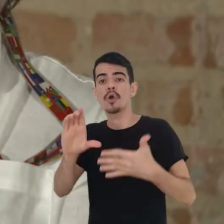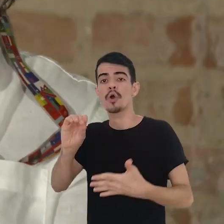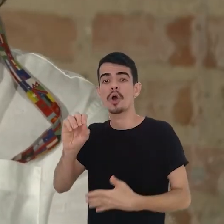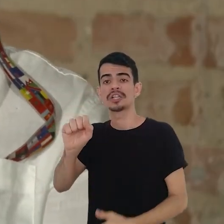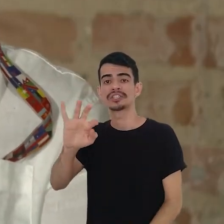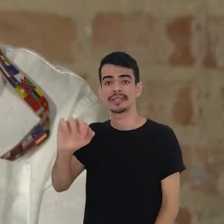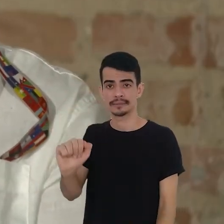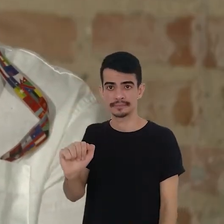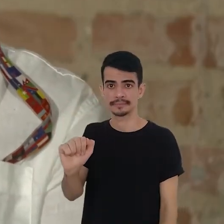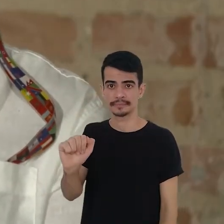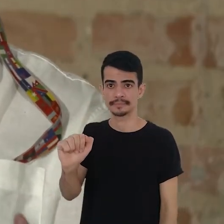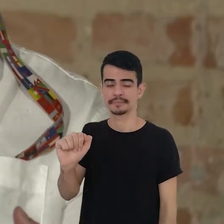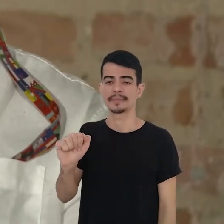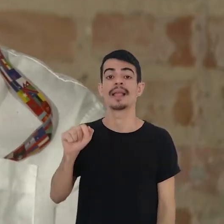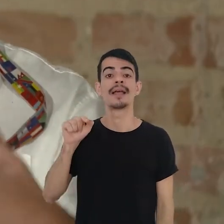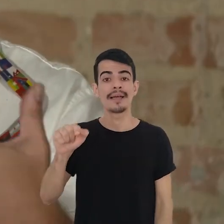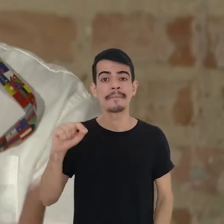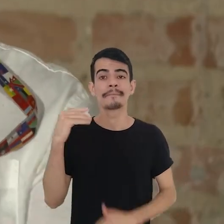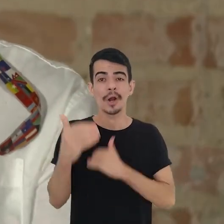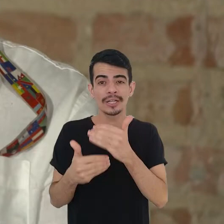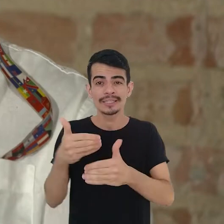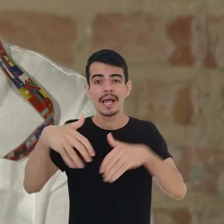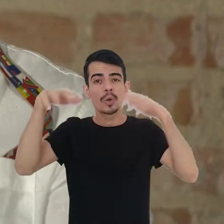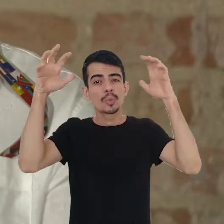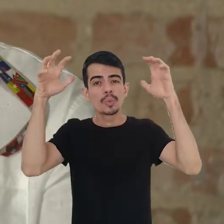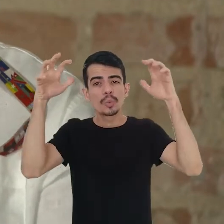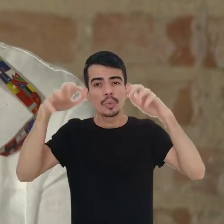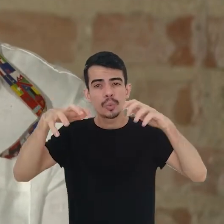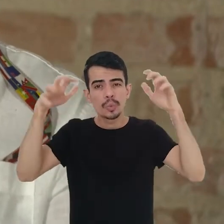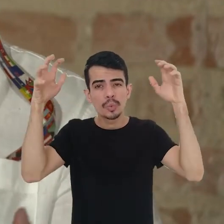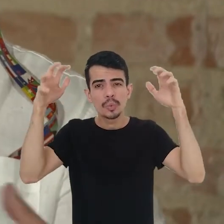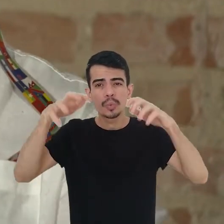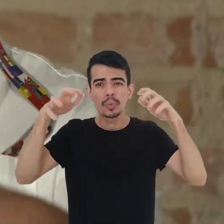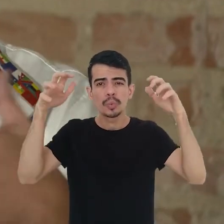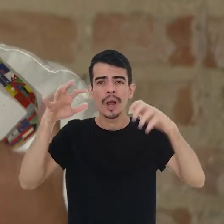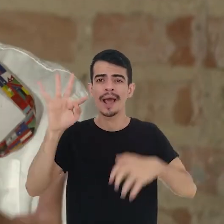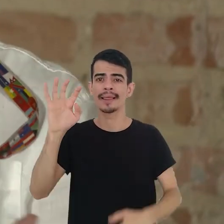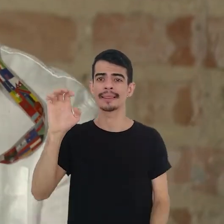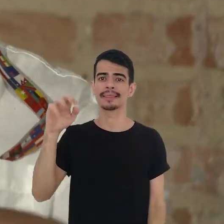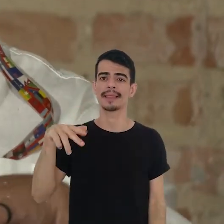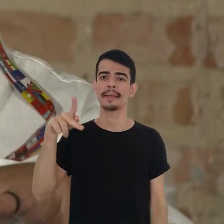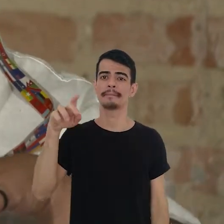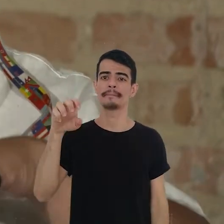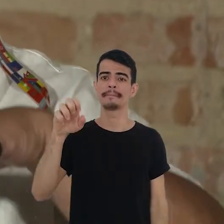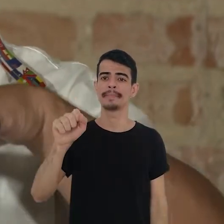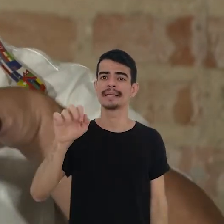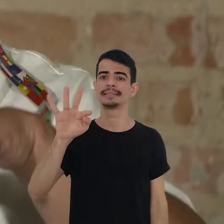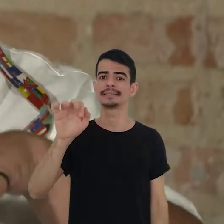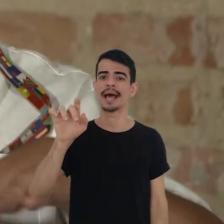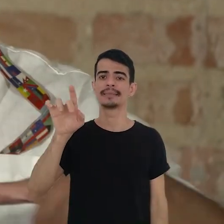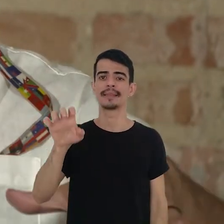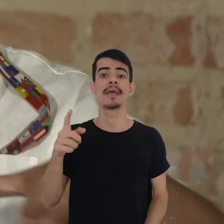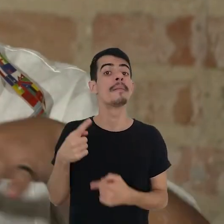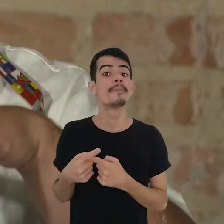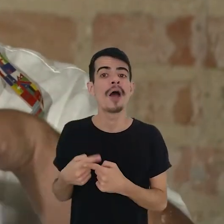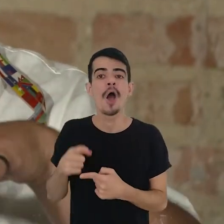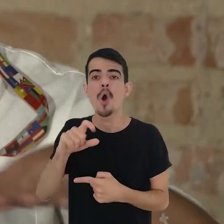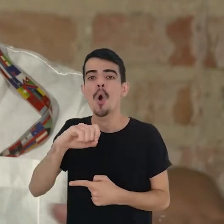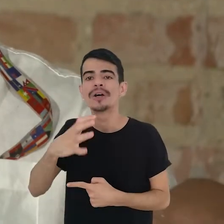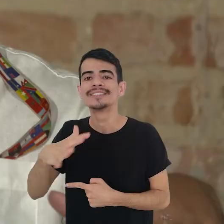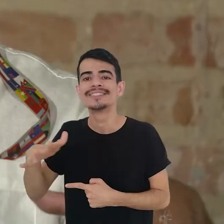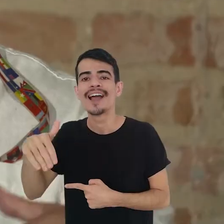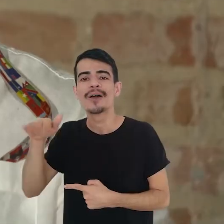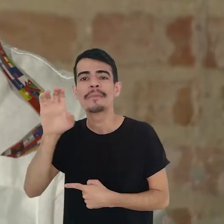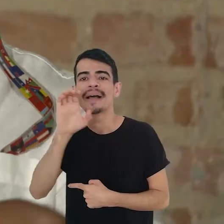as zonas costeiras. Então, esse processo de tempestades, que é alimentado por uma superfície de um oceano